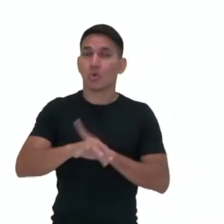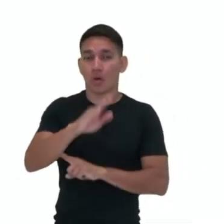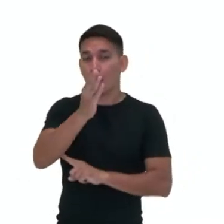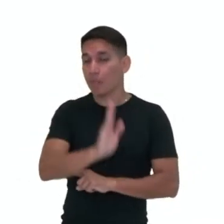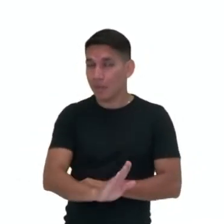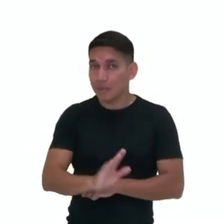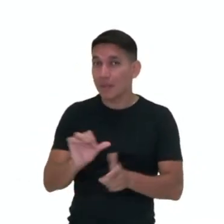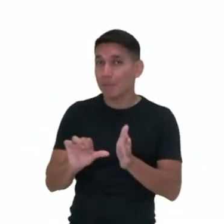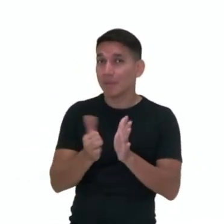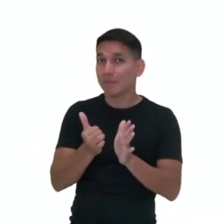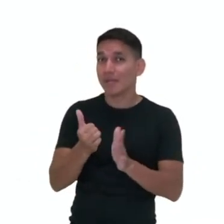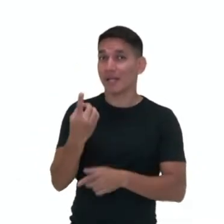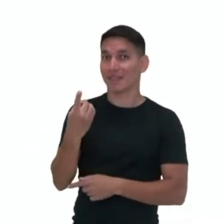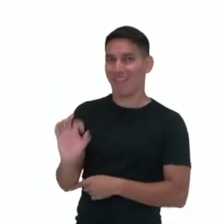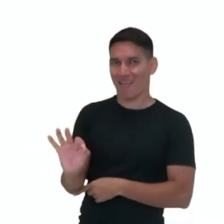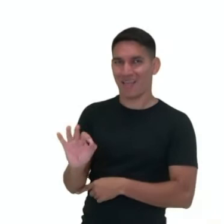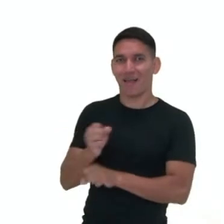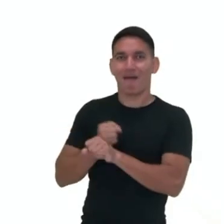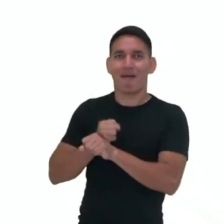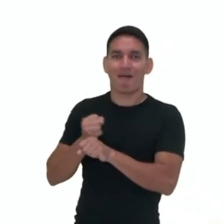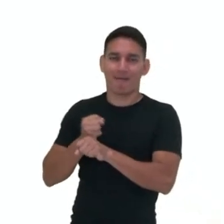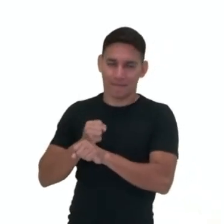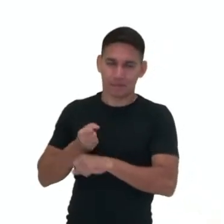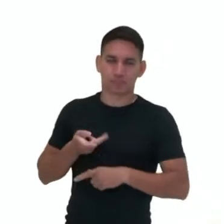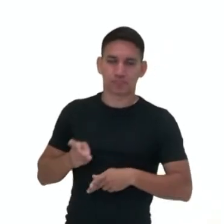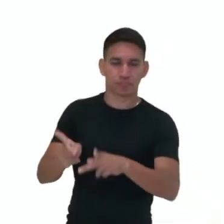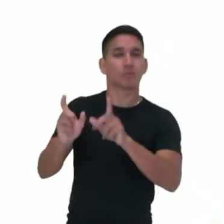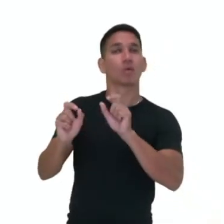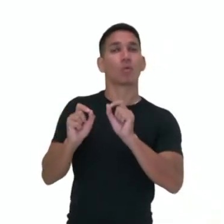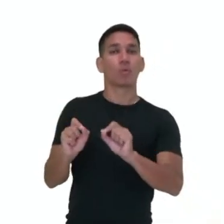primeira década, então, ou nas primeiras décadas aí,